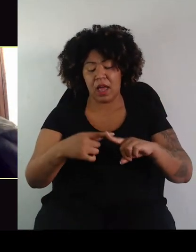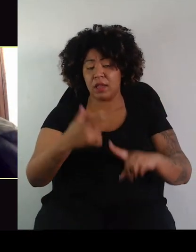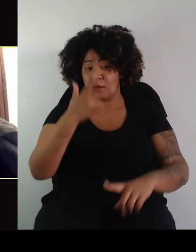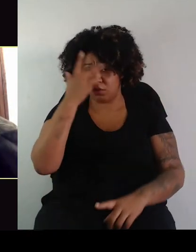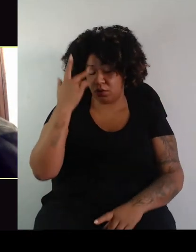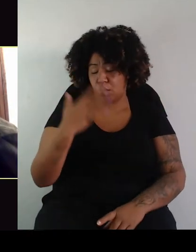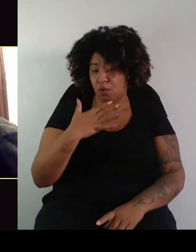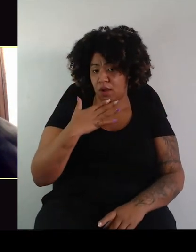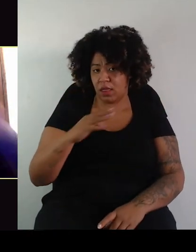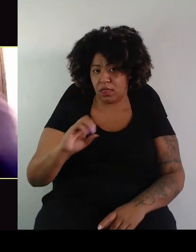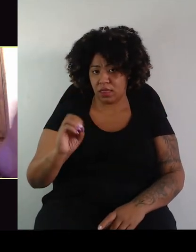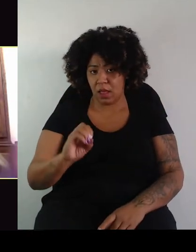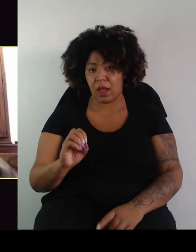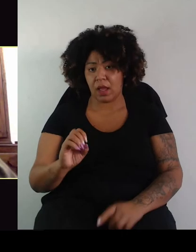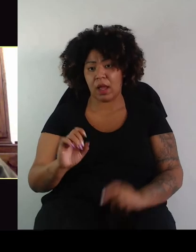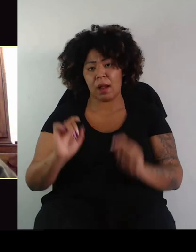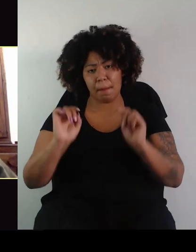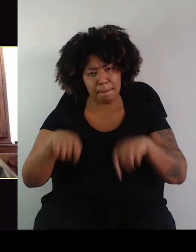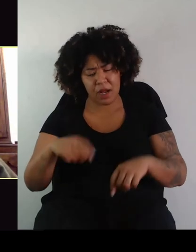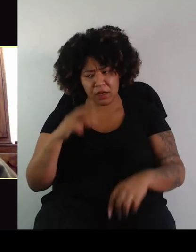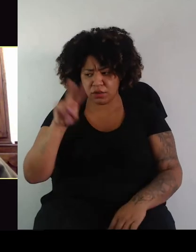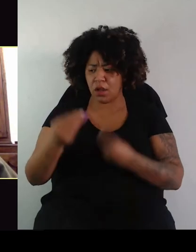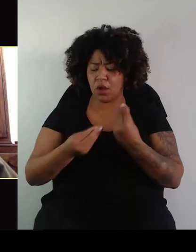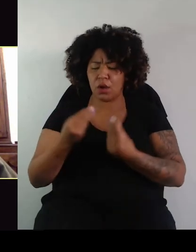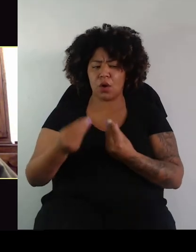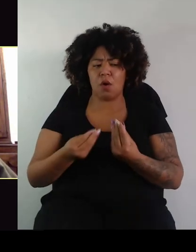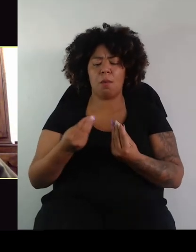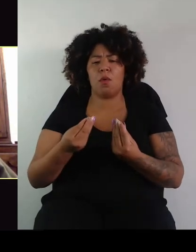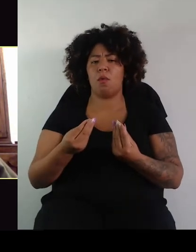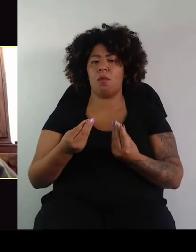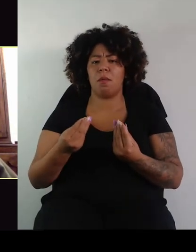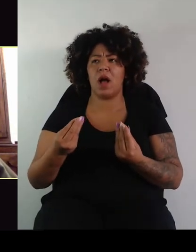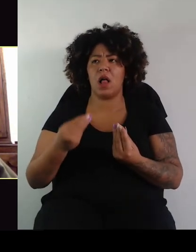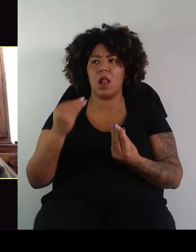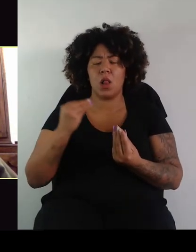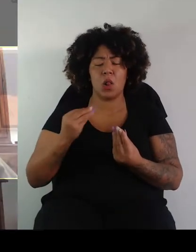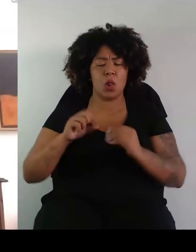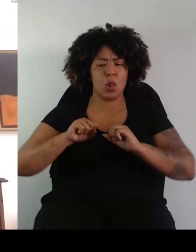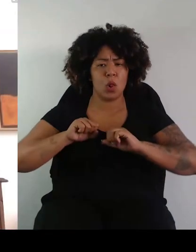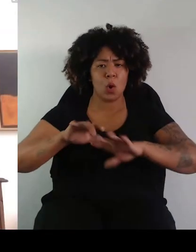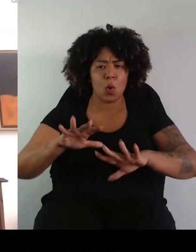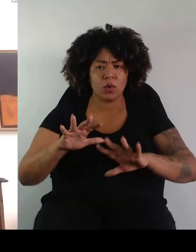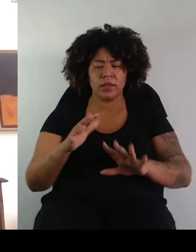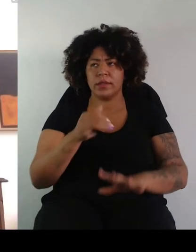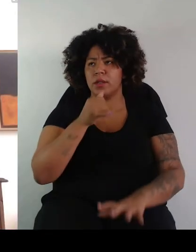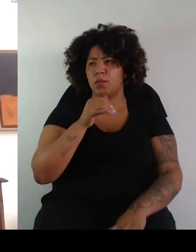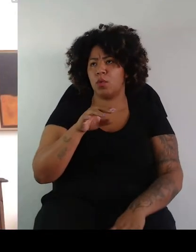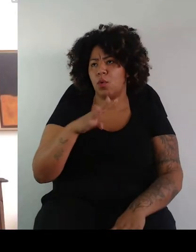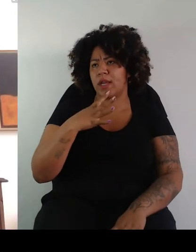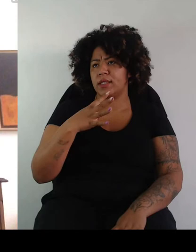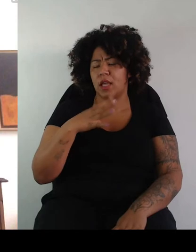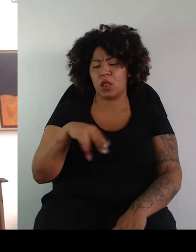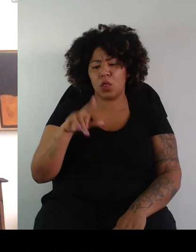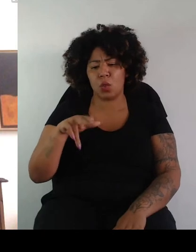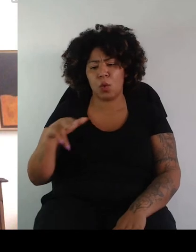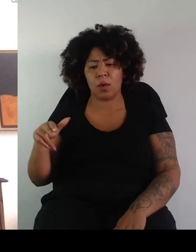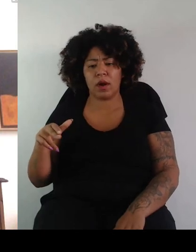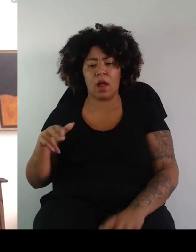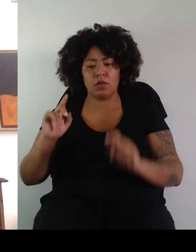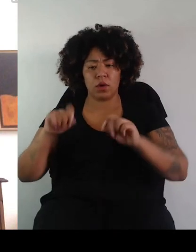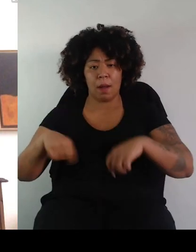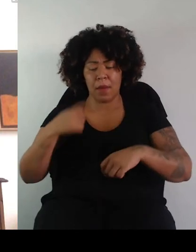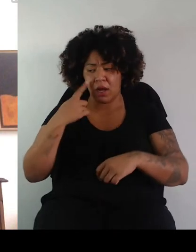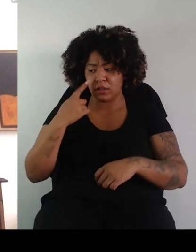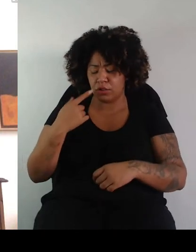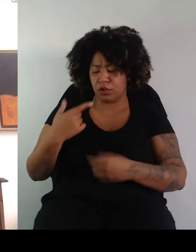podem ver isso como uma virtude puxa eu nunca o conheci então eu posso analisar de forma mais precisa os fatos